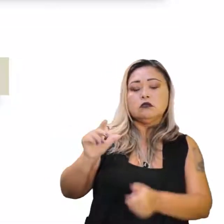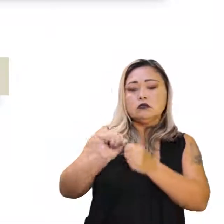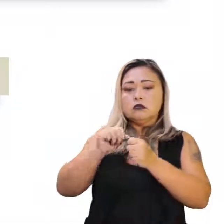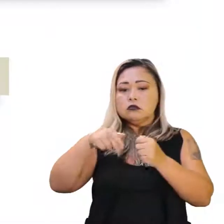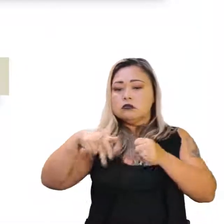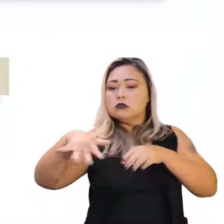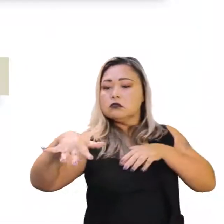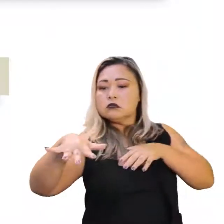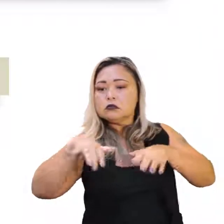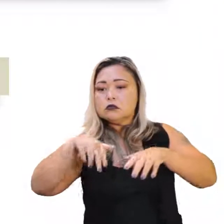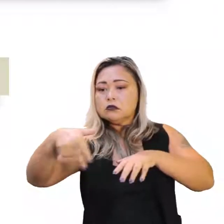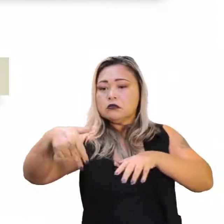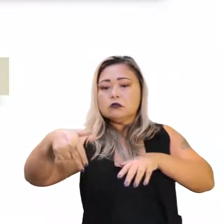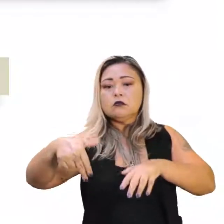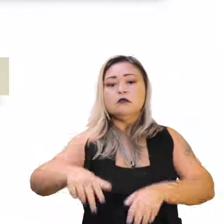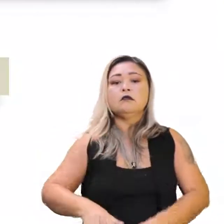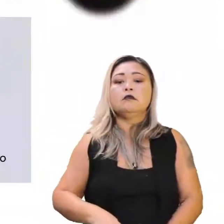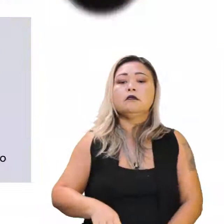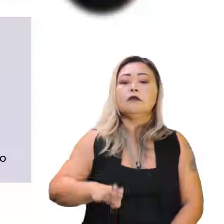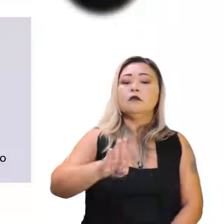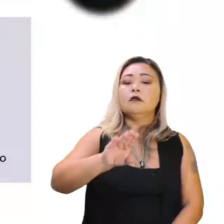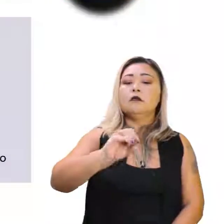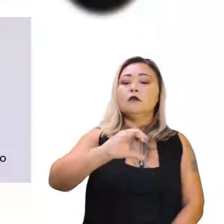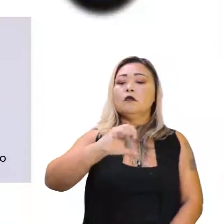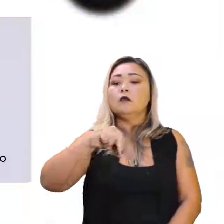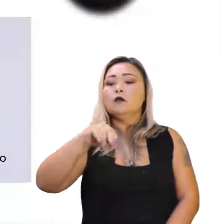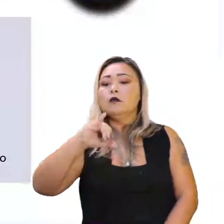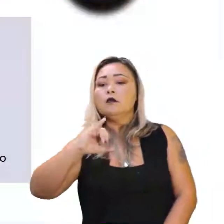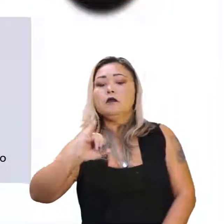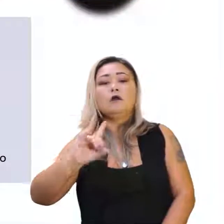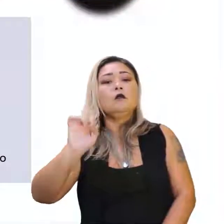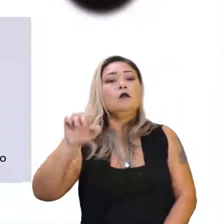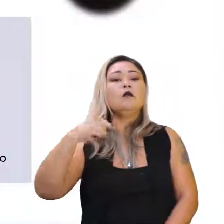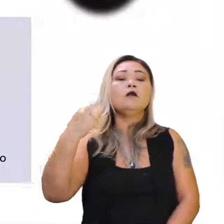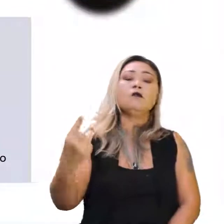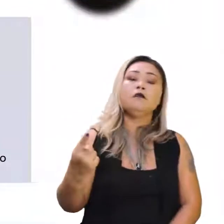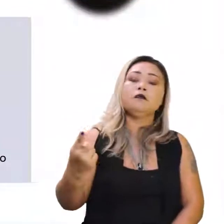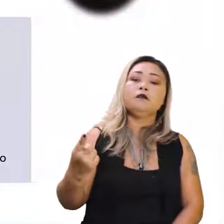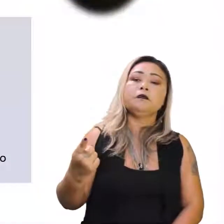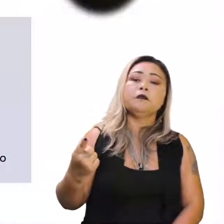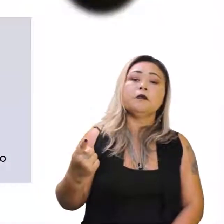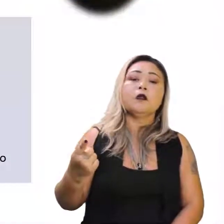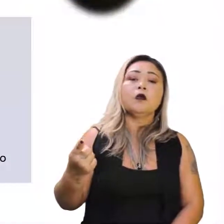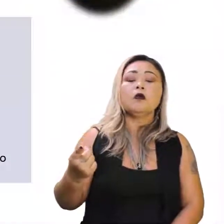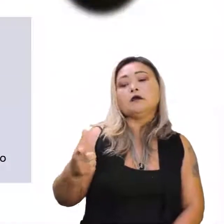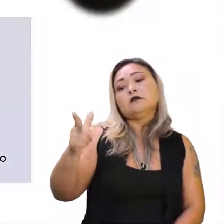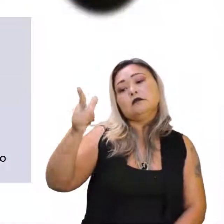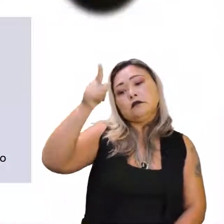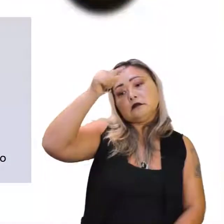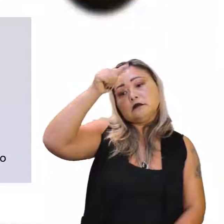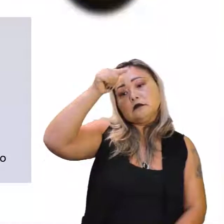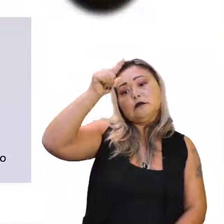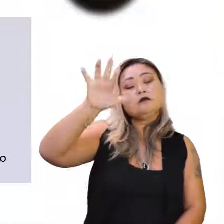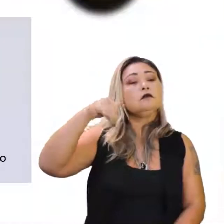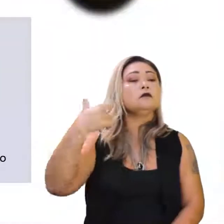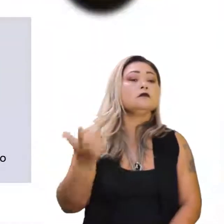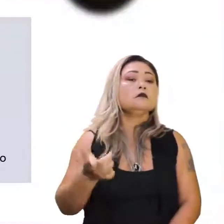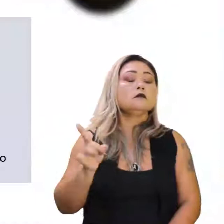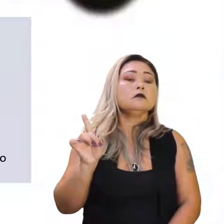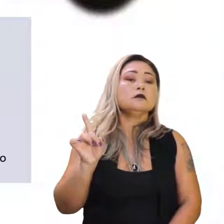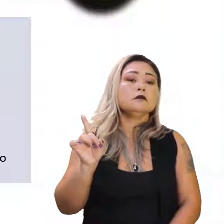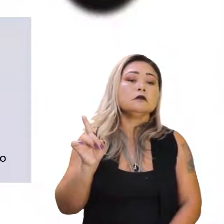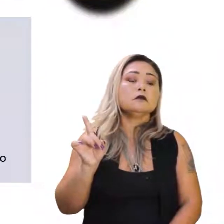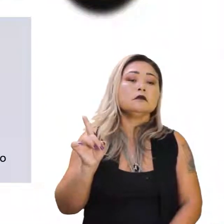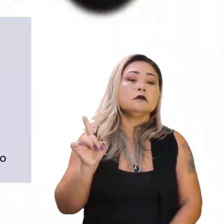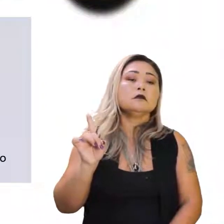no espaço aí, de Umberto Bastioni. Certo. Então, vamos para o dadaísmo, que